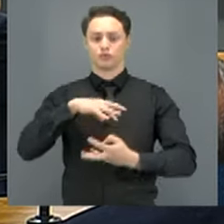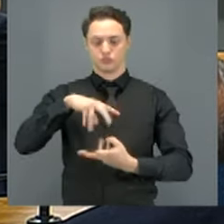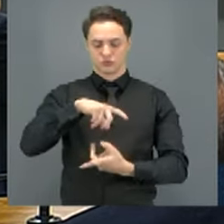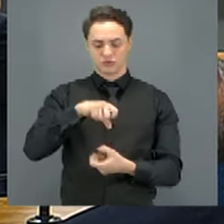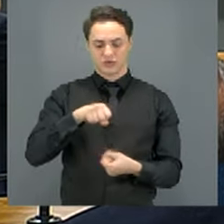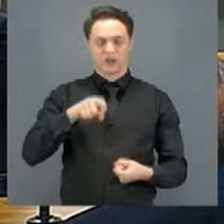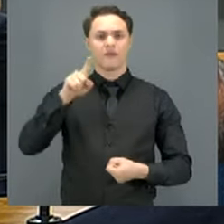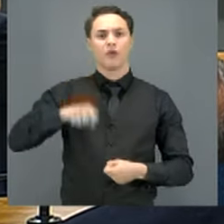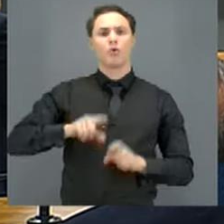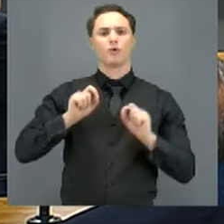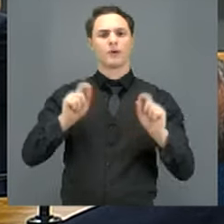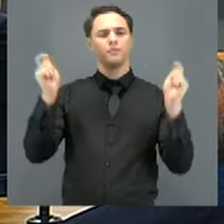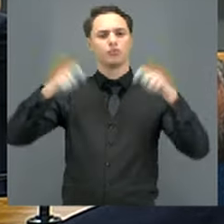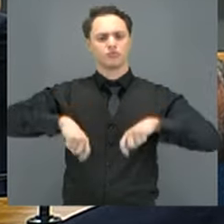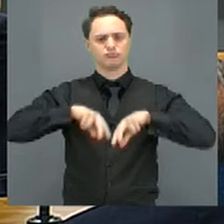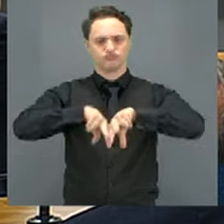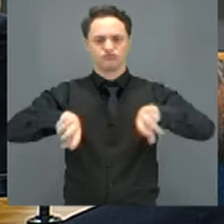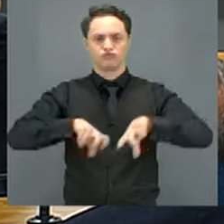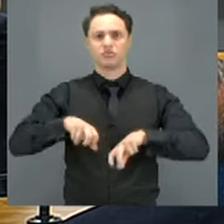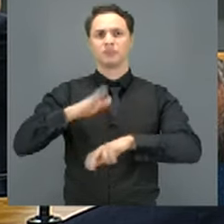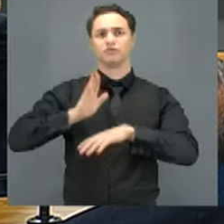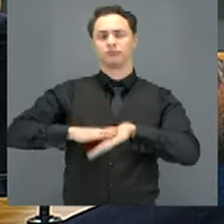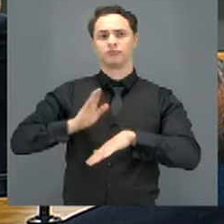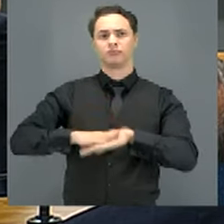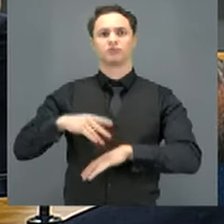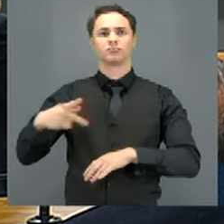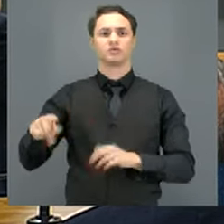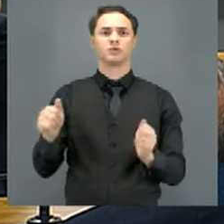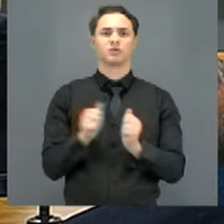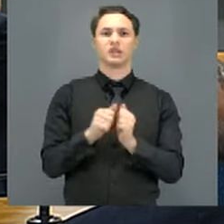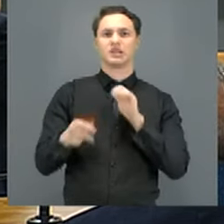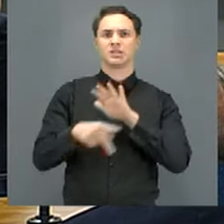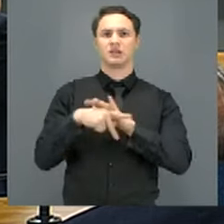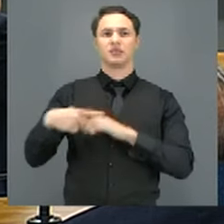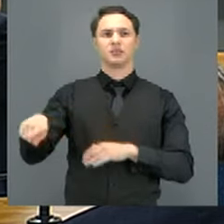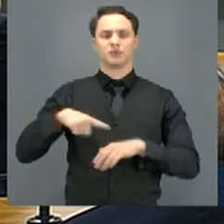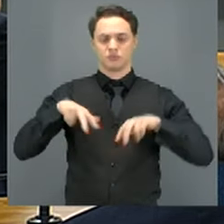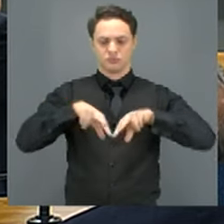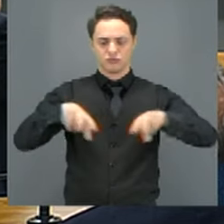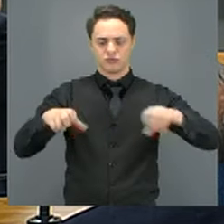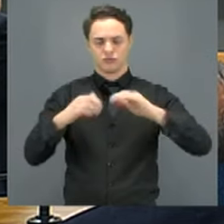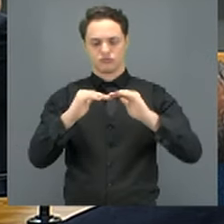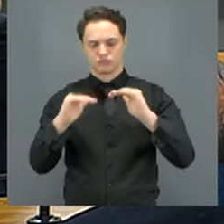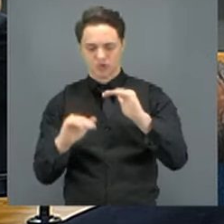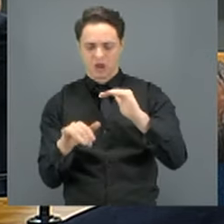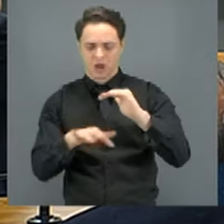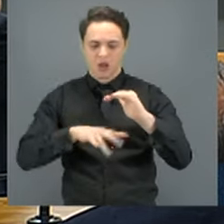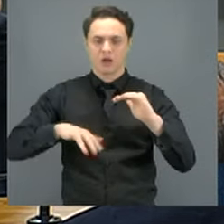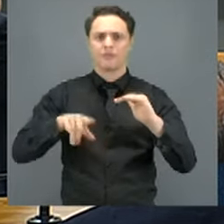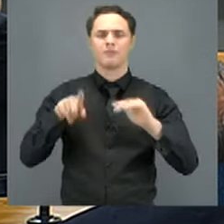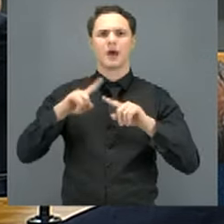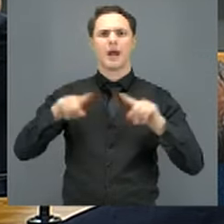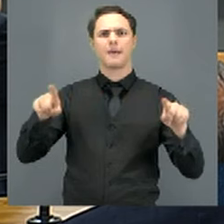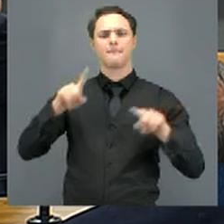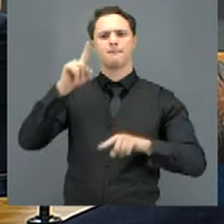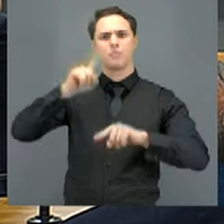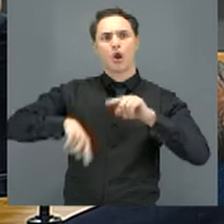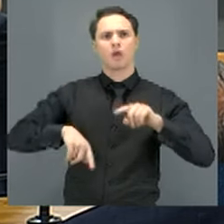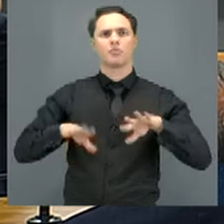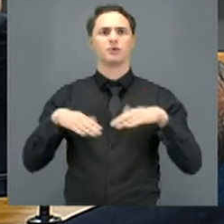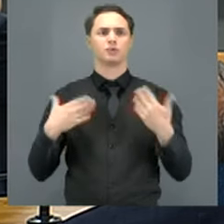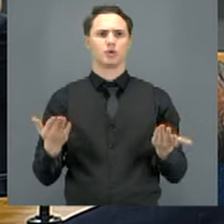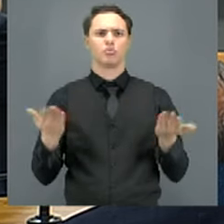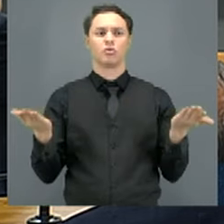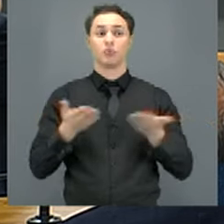é o quê? Poder explorar a sua terra, poder mecanizar a sua terra, poder explorar o subsolo. E eles proíbem. Por isso que eu